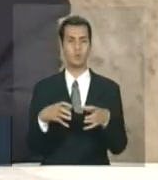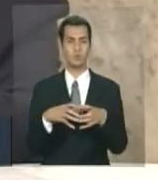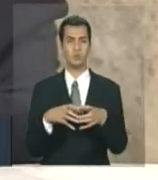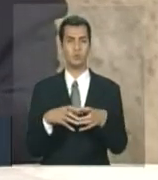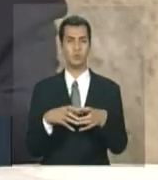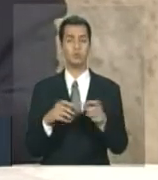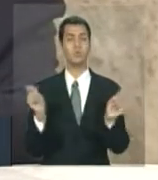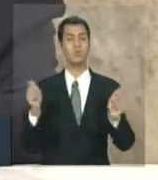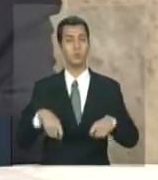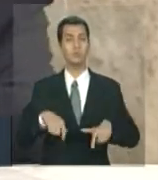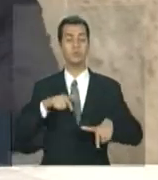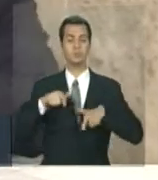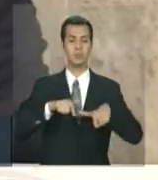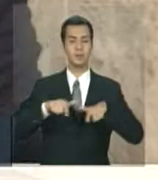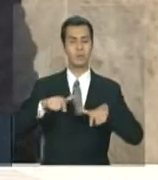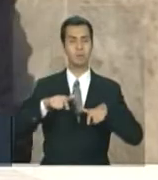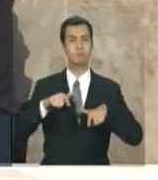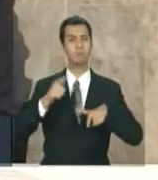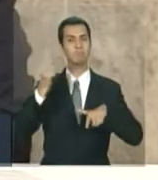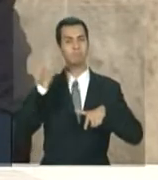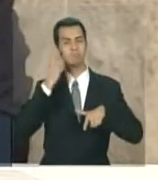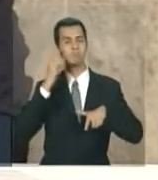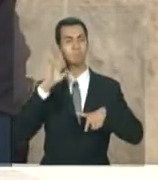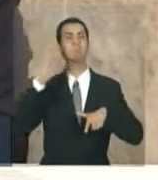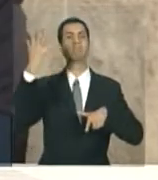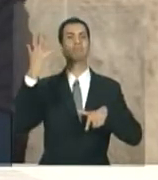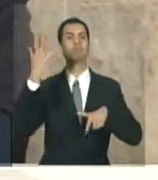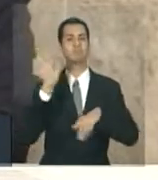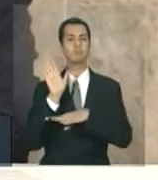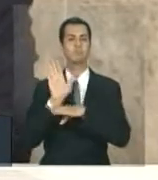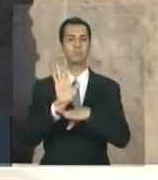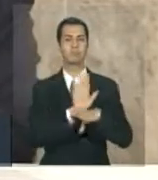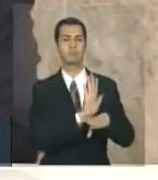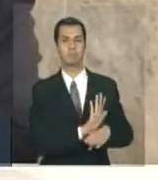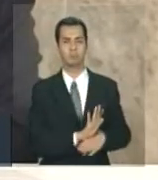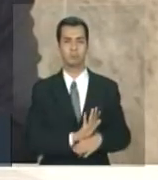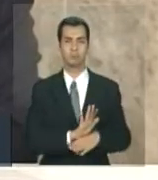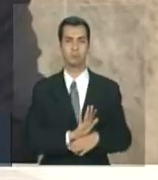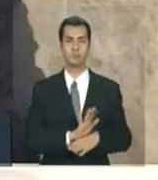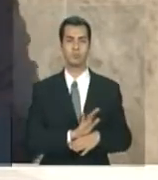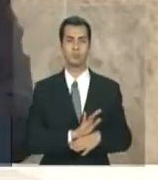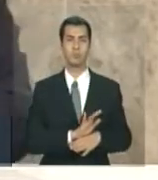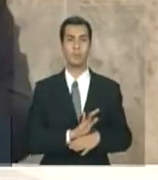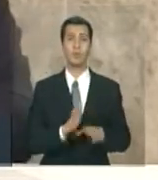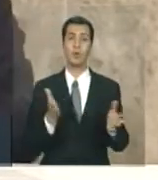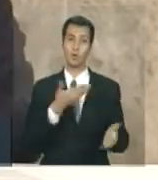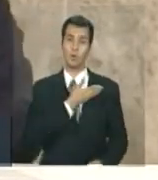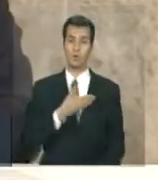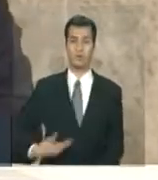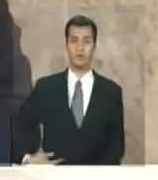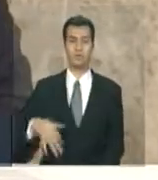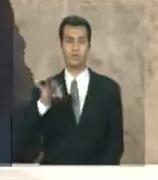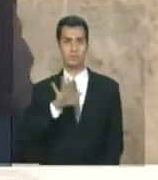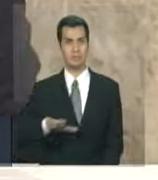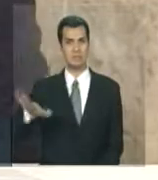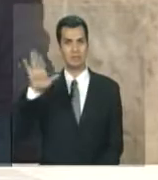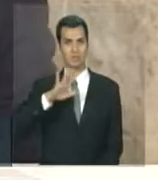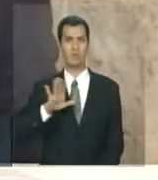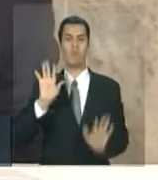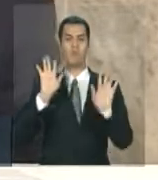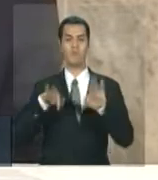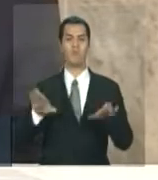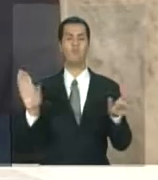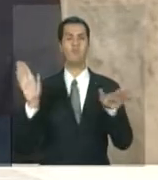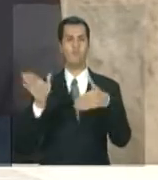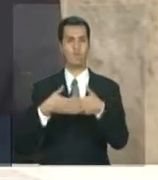para enfrentar essas demandas. E, na medida que o governo federal encerrou a Sudesul, os estados não chamaram a